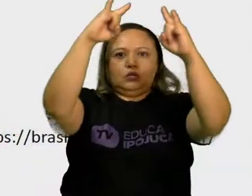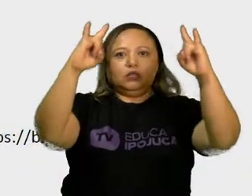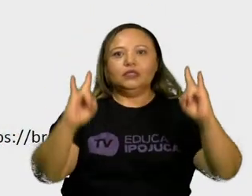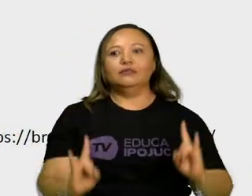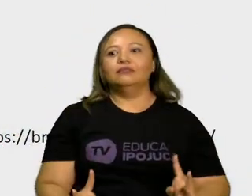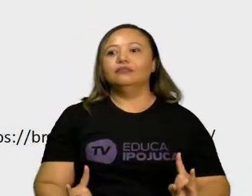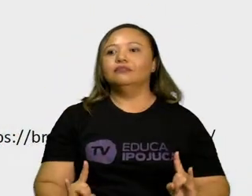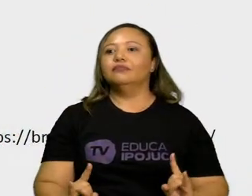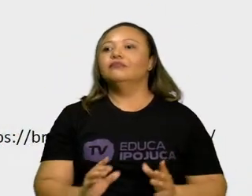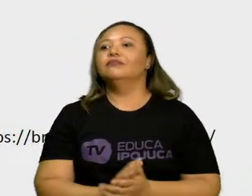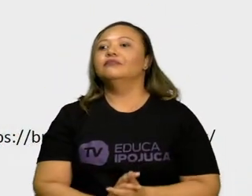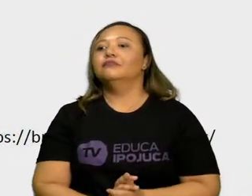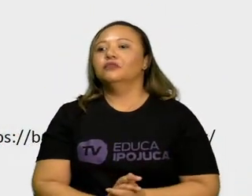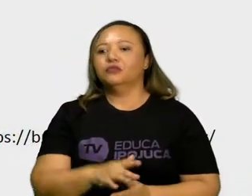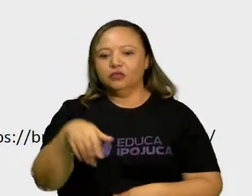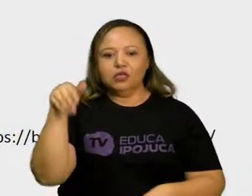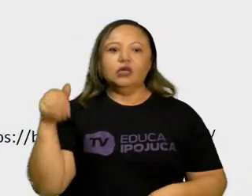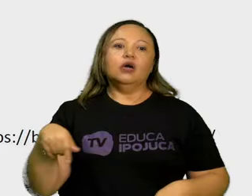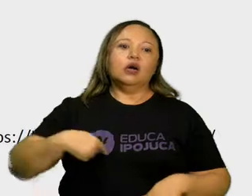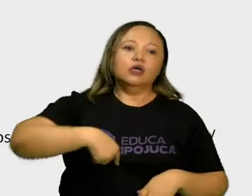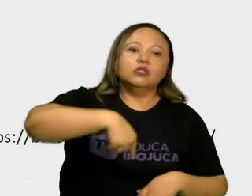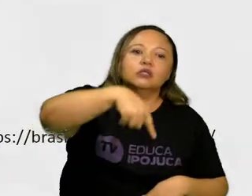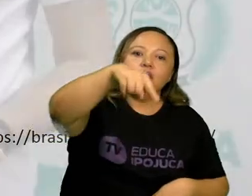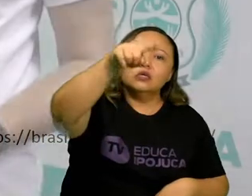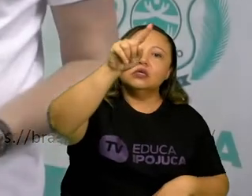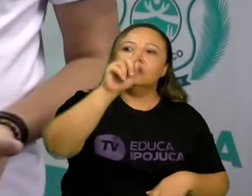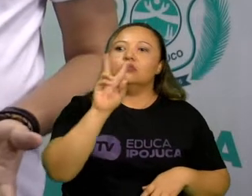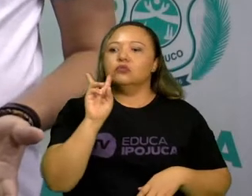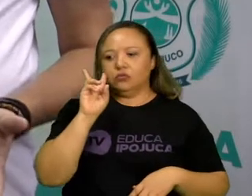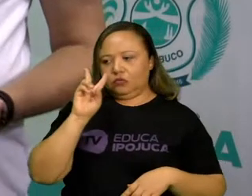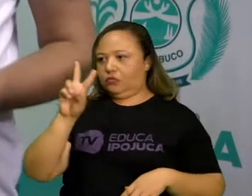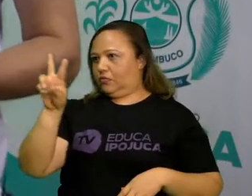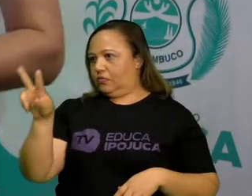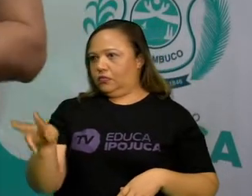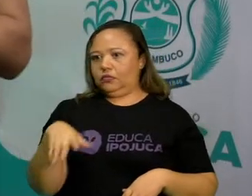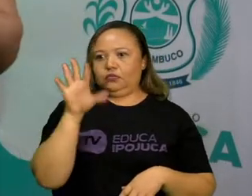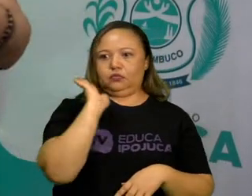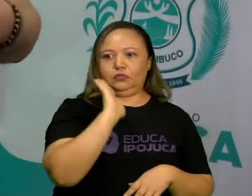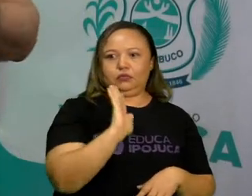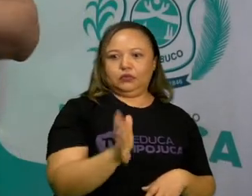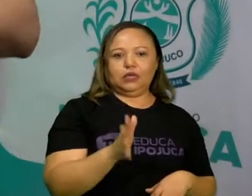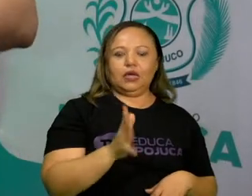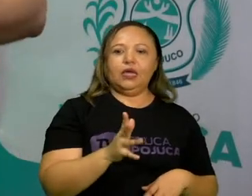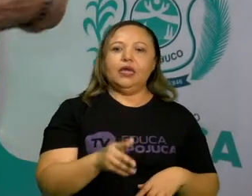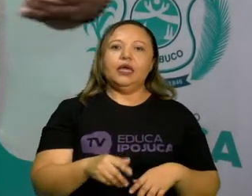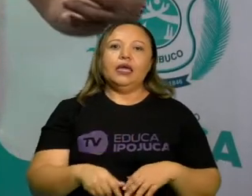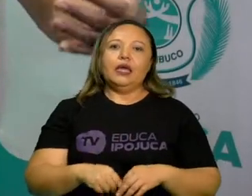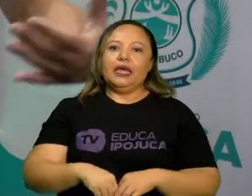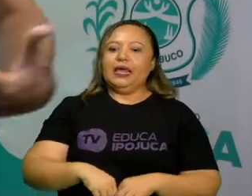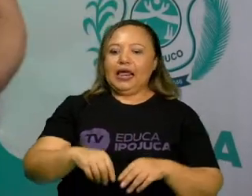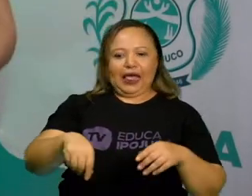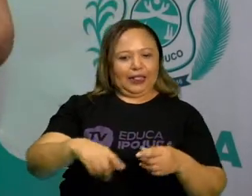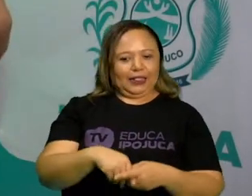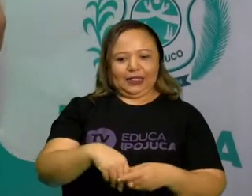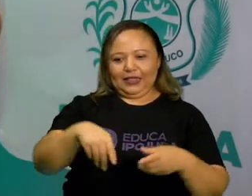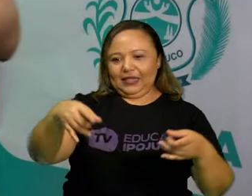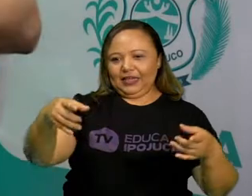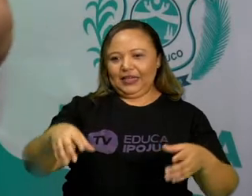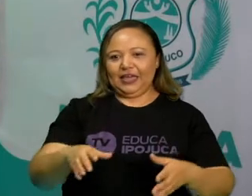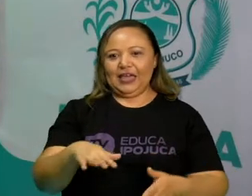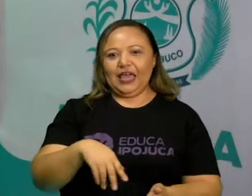Nunca Foi ao circo ou não passou em frente a um circo né então o circo onde tem o picadeiro